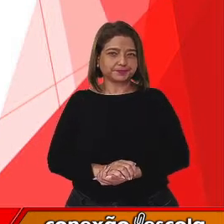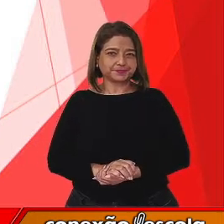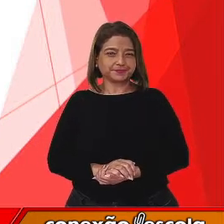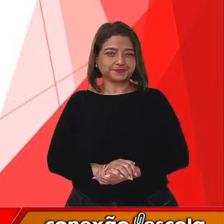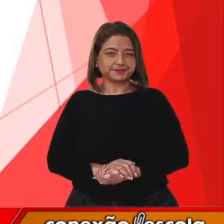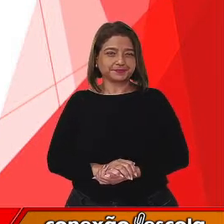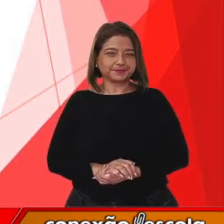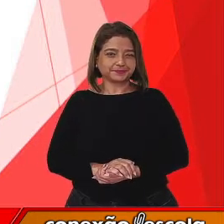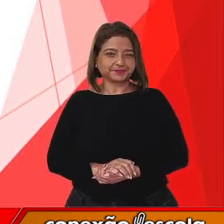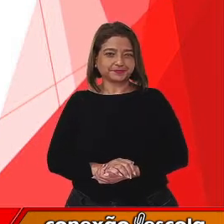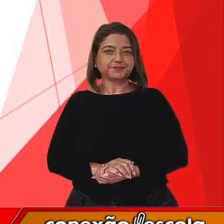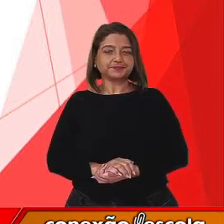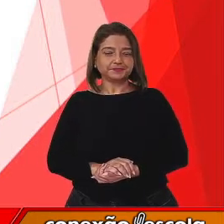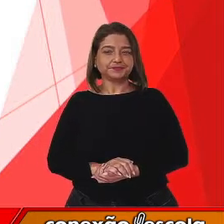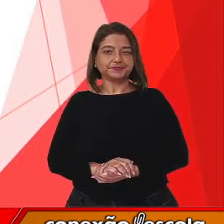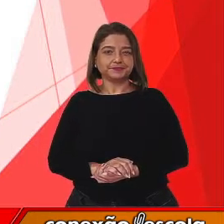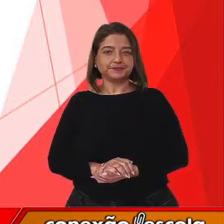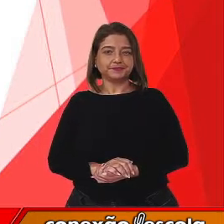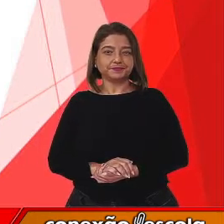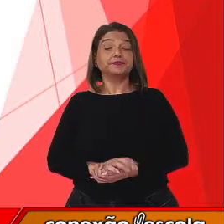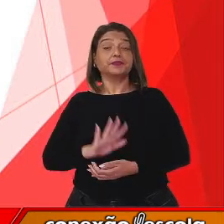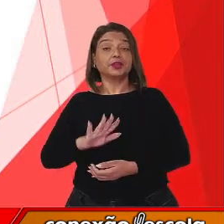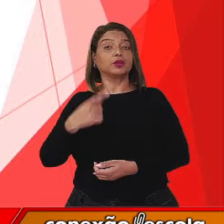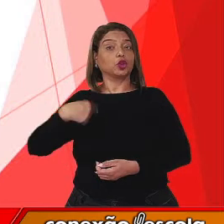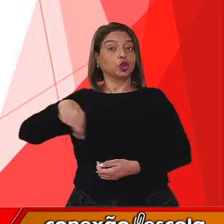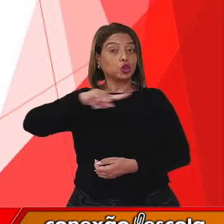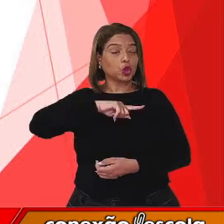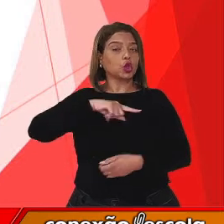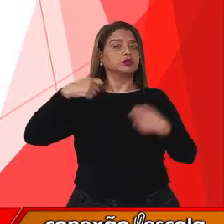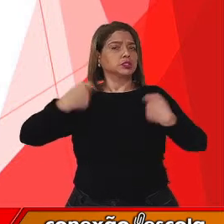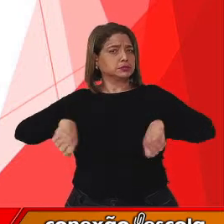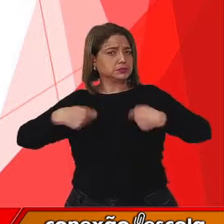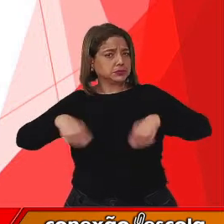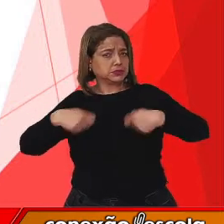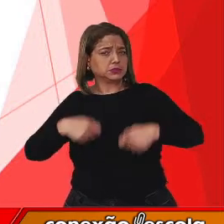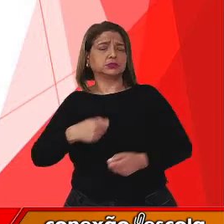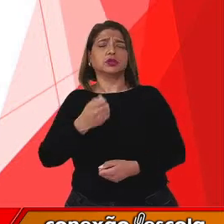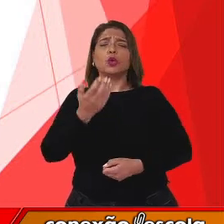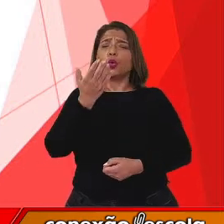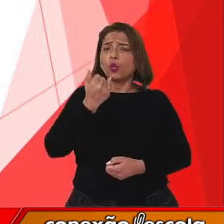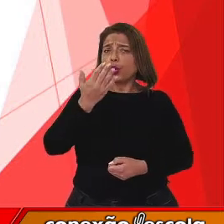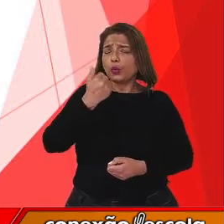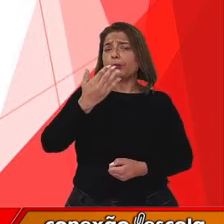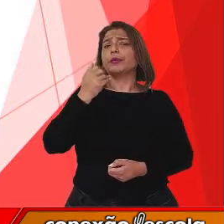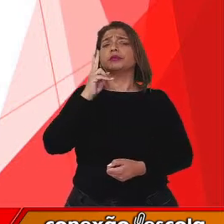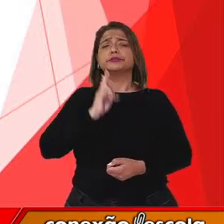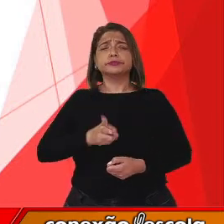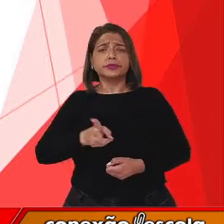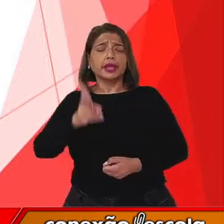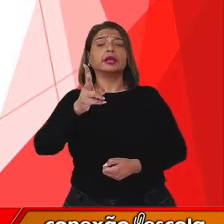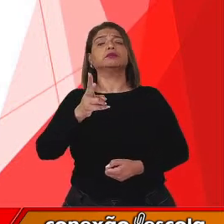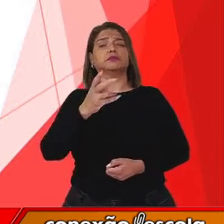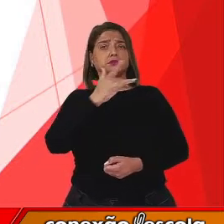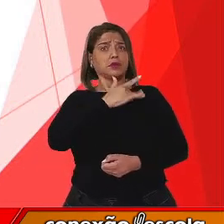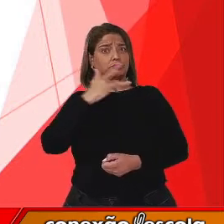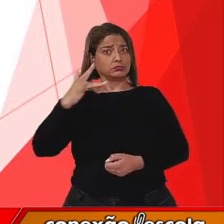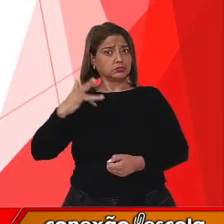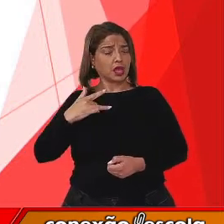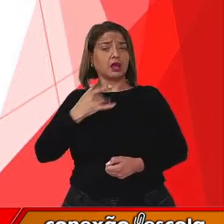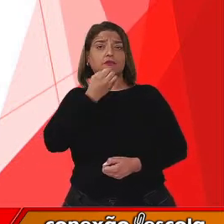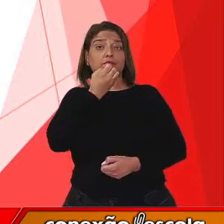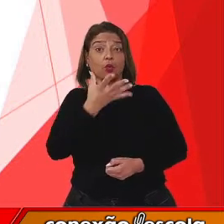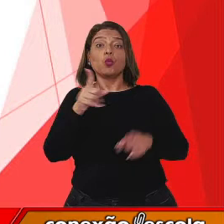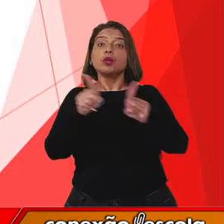water daily, ok? Então nós precisamos comer, né? Comidas saudáveis e importante,